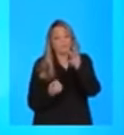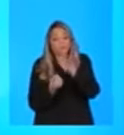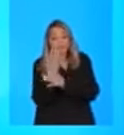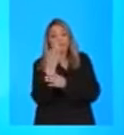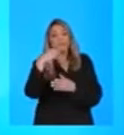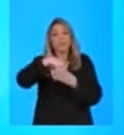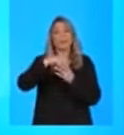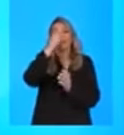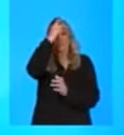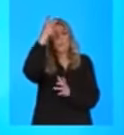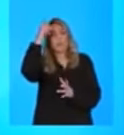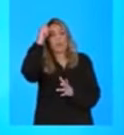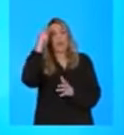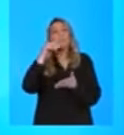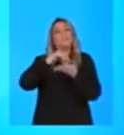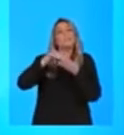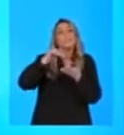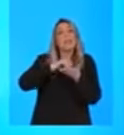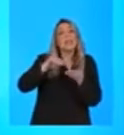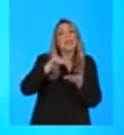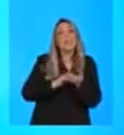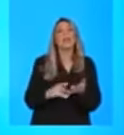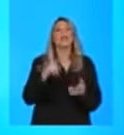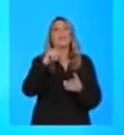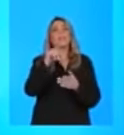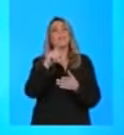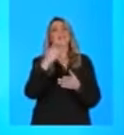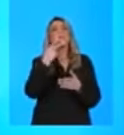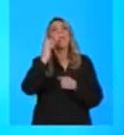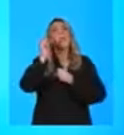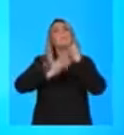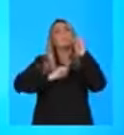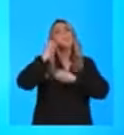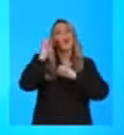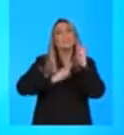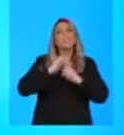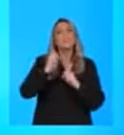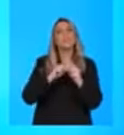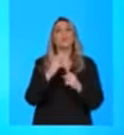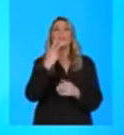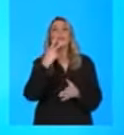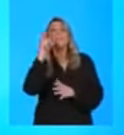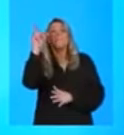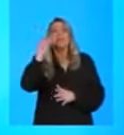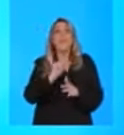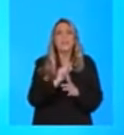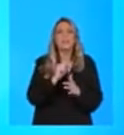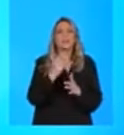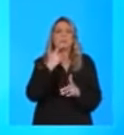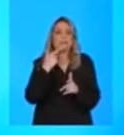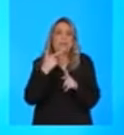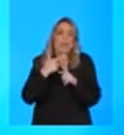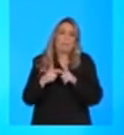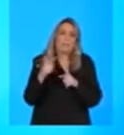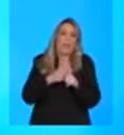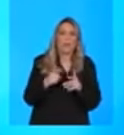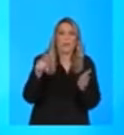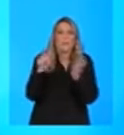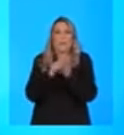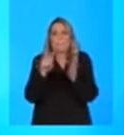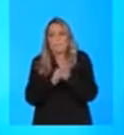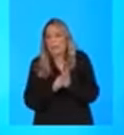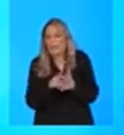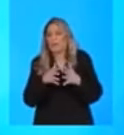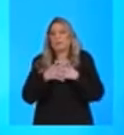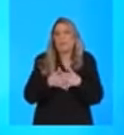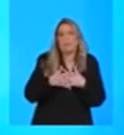uma Secretaria Municipal de empreendedorismo emprego e desburocratização porque é dessa forma que nós conseguiremos